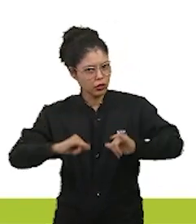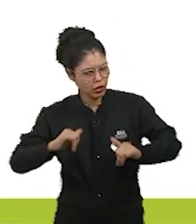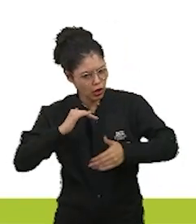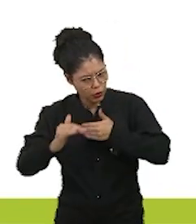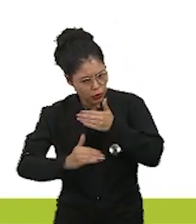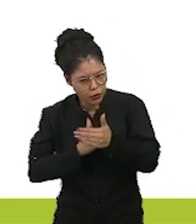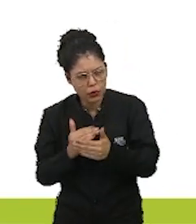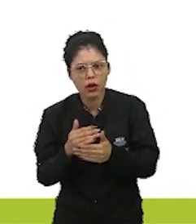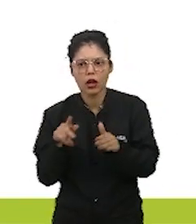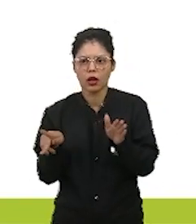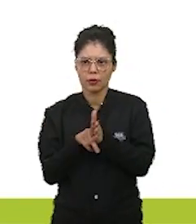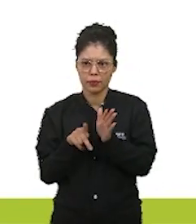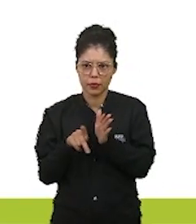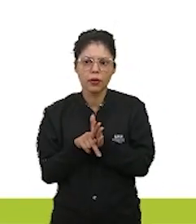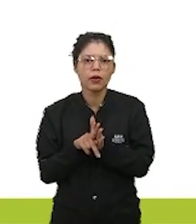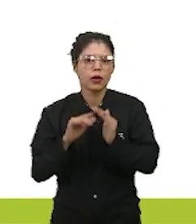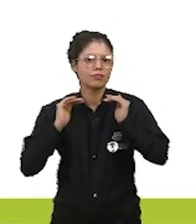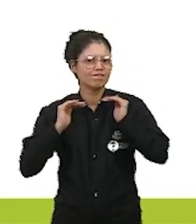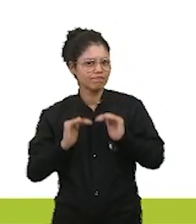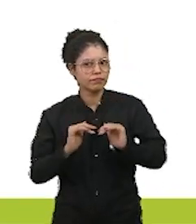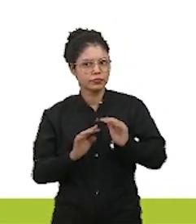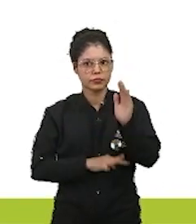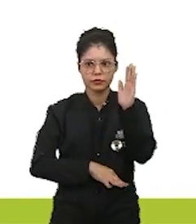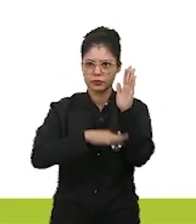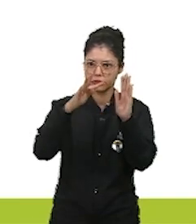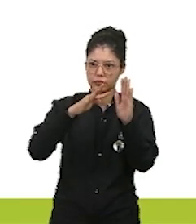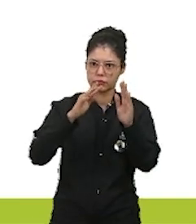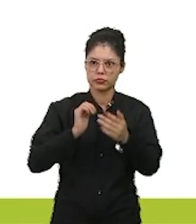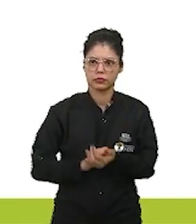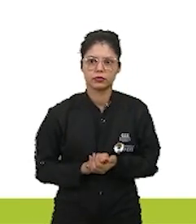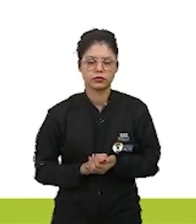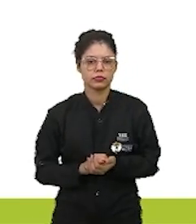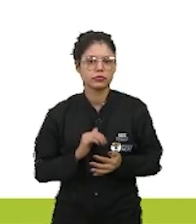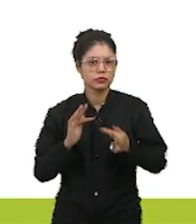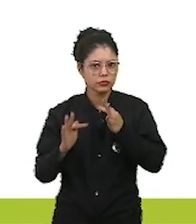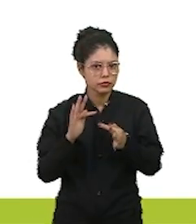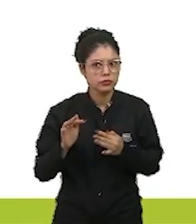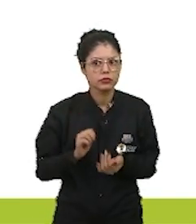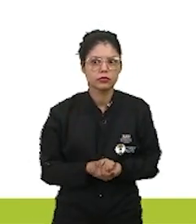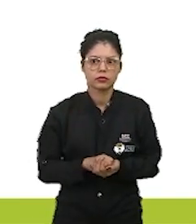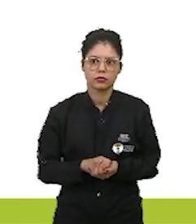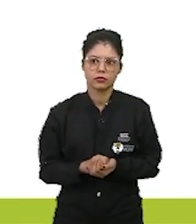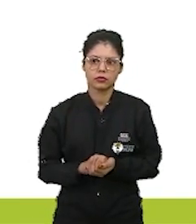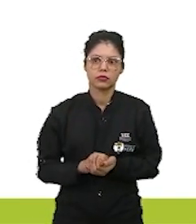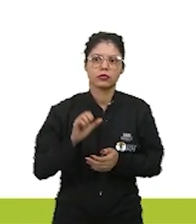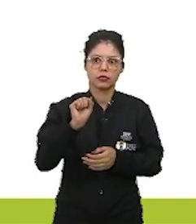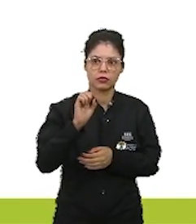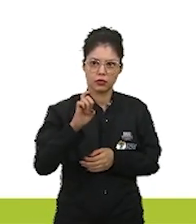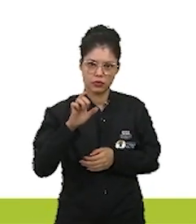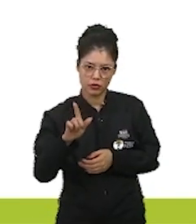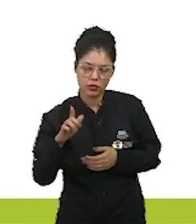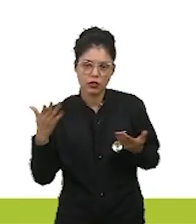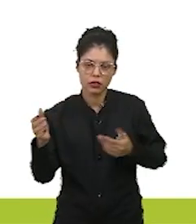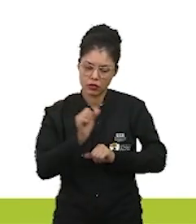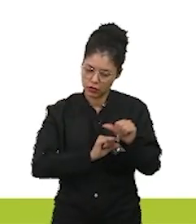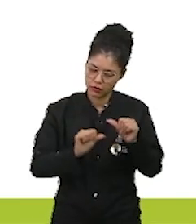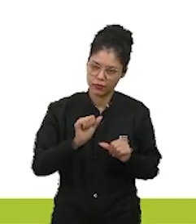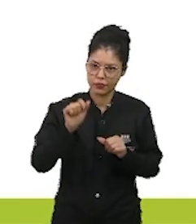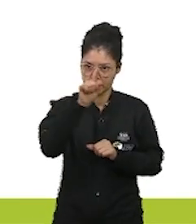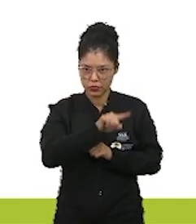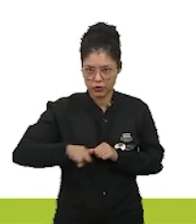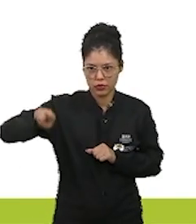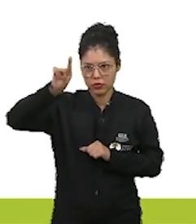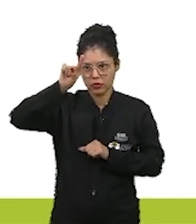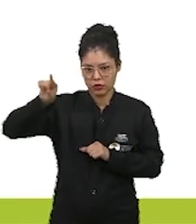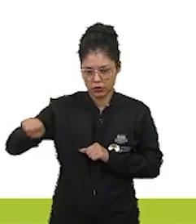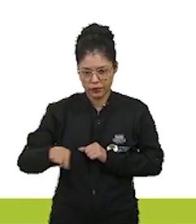seu processo de sedimentação, de intemperismo químico, físico e se tornar uma rocha sedimentar. Então, nós temos aí esse ciclo.